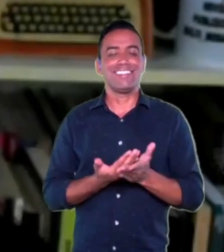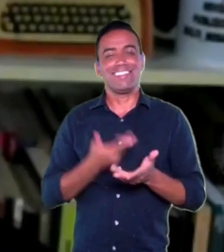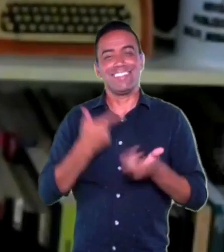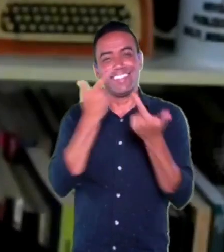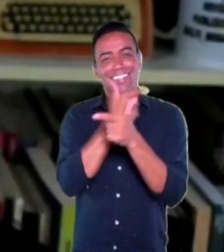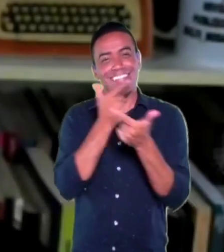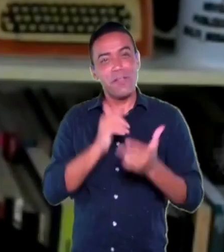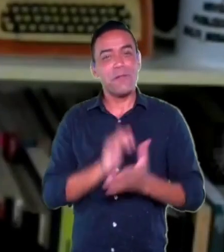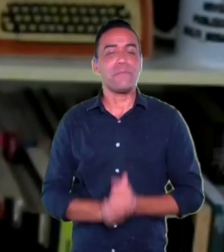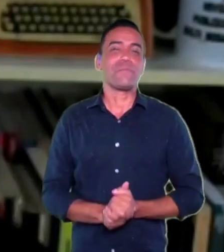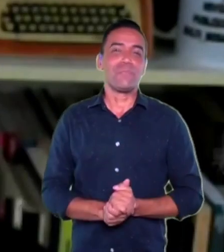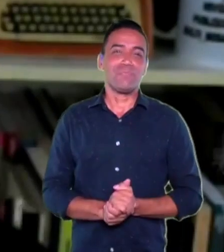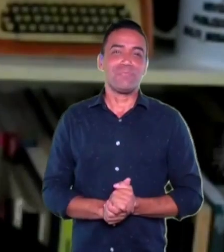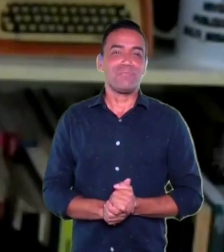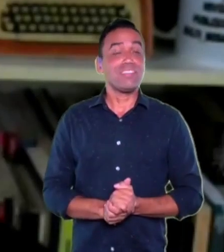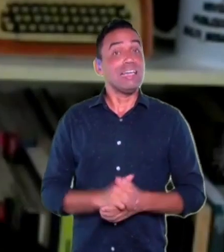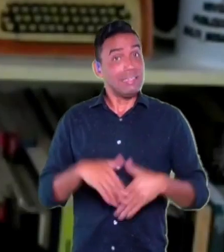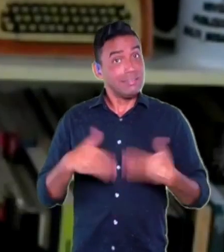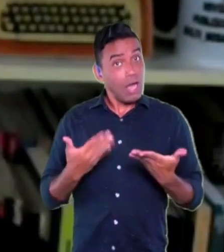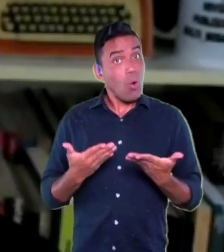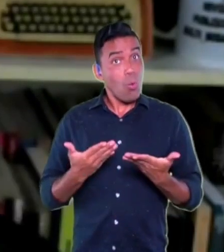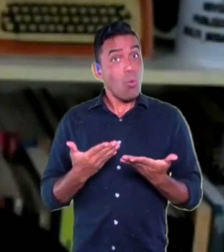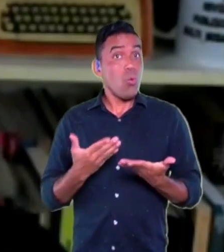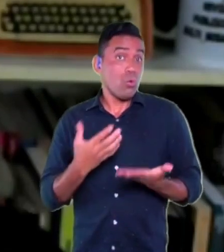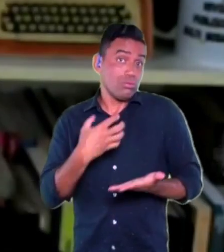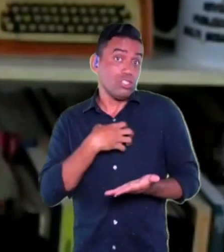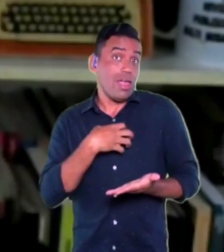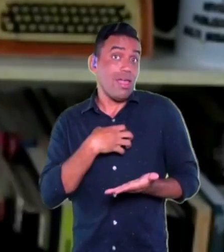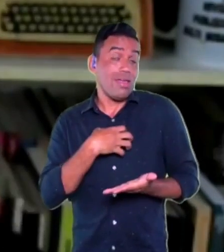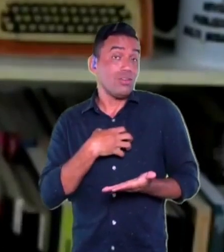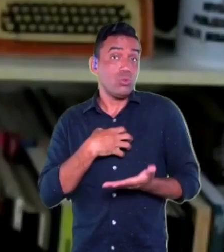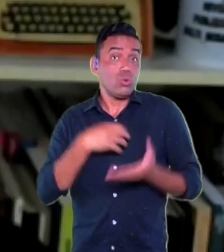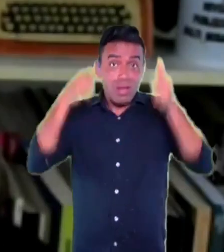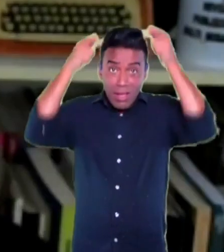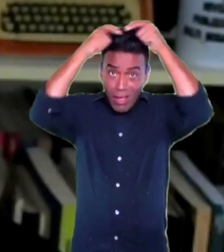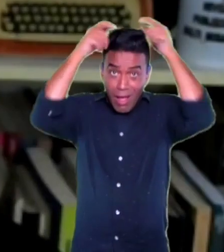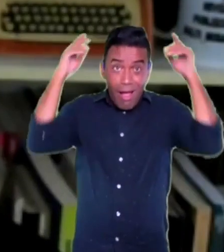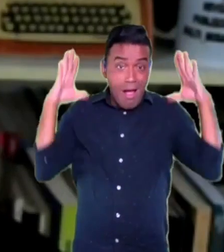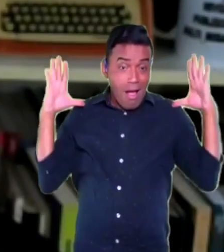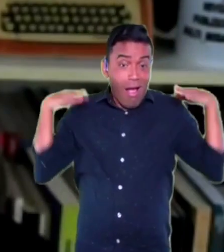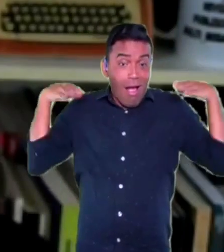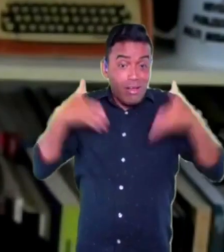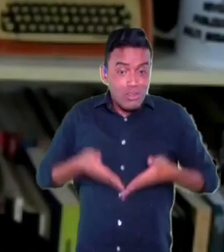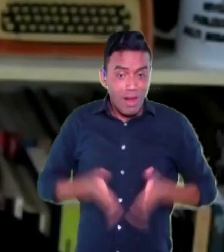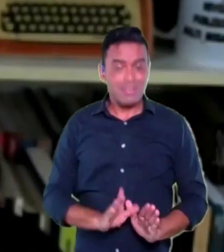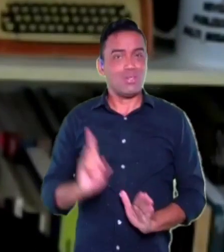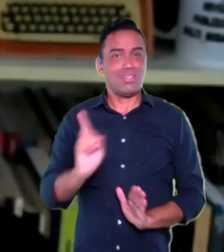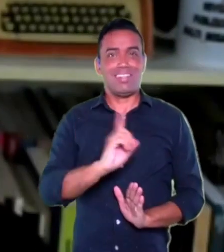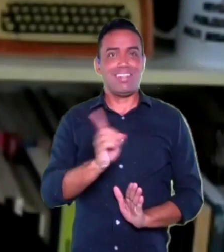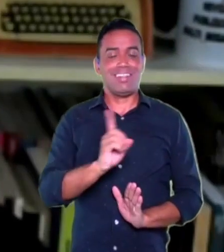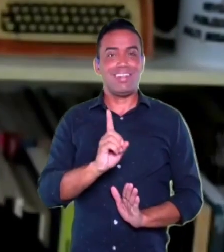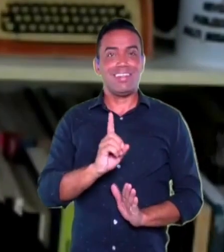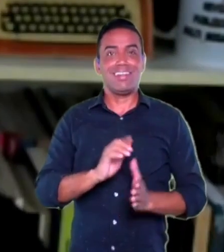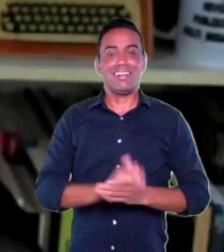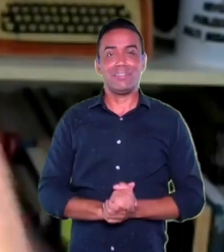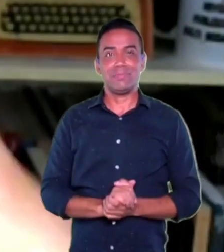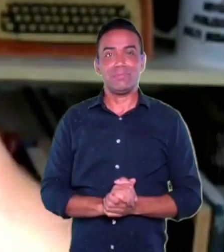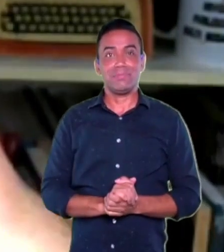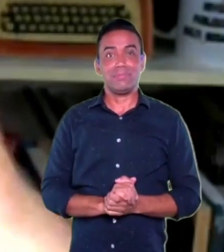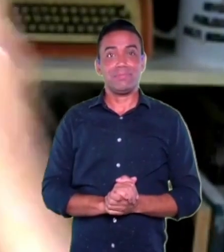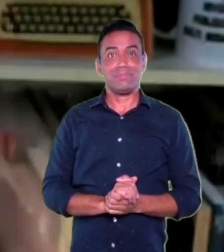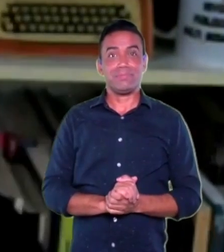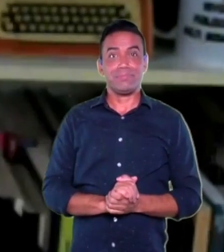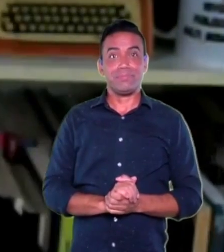Mas nessa situação, nem anjo veio, né? E esse aqui